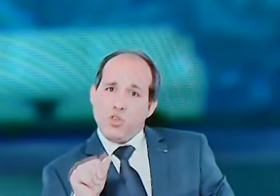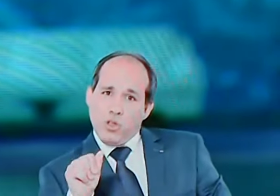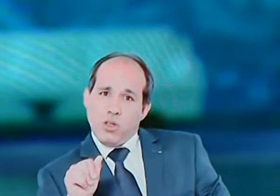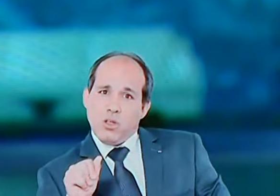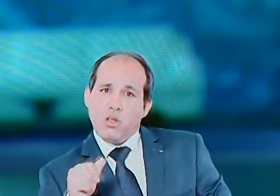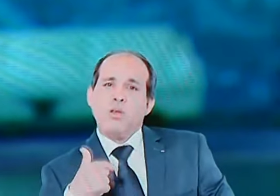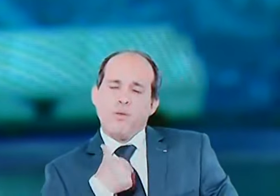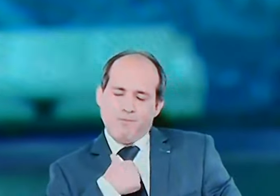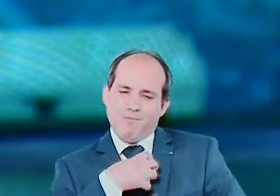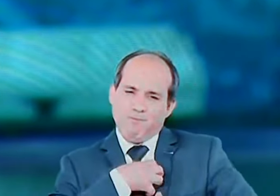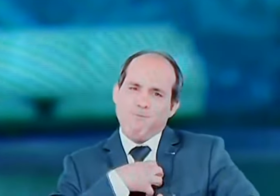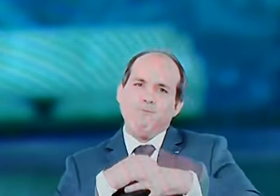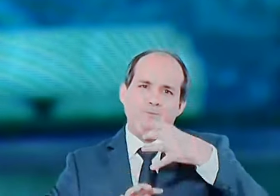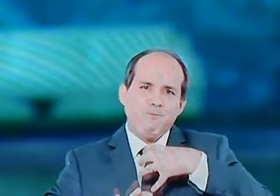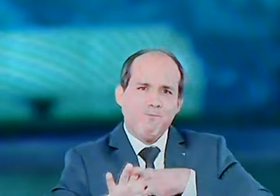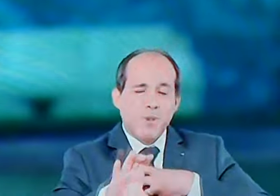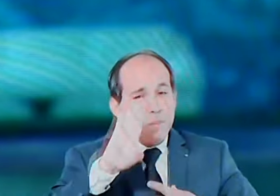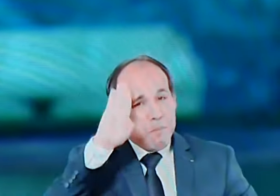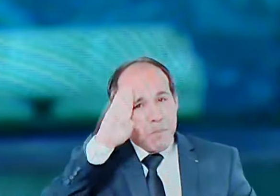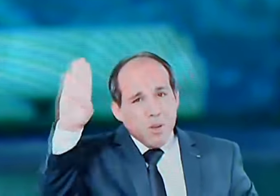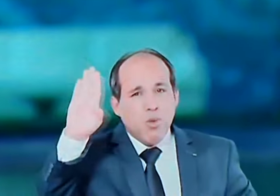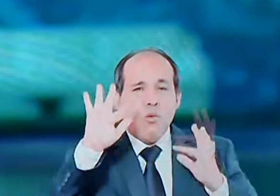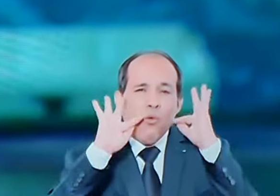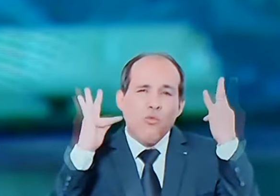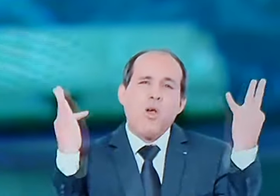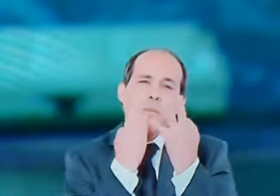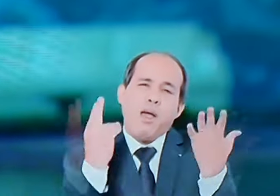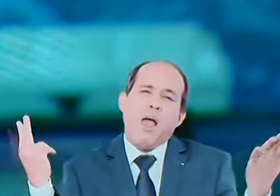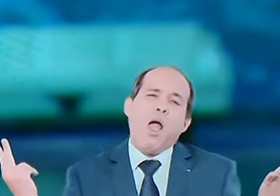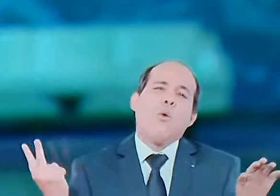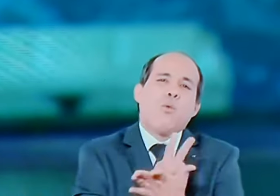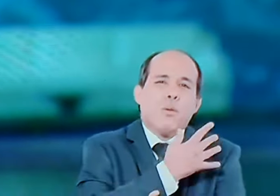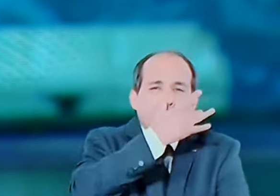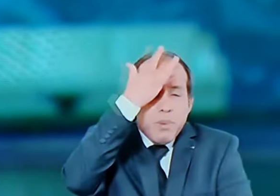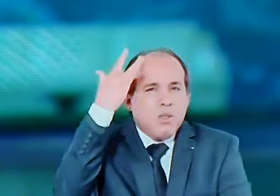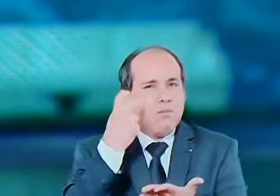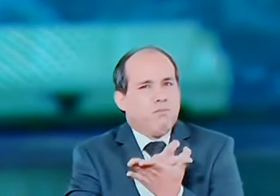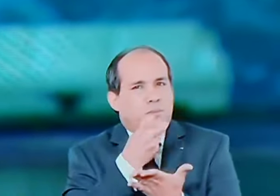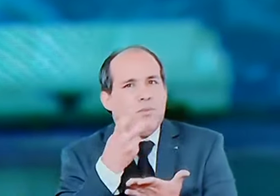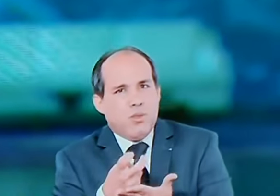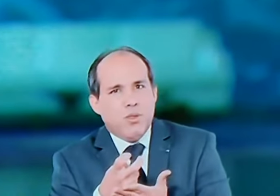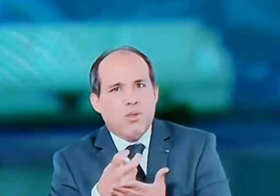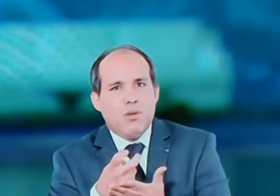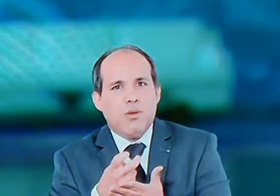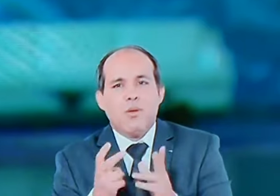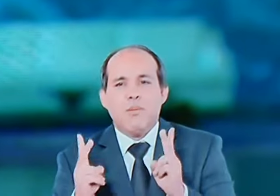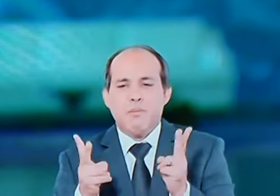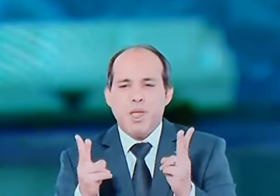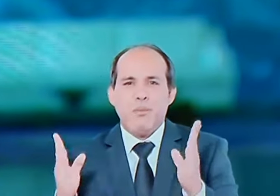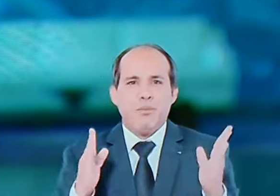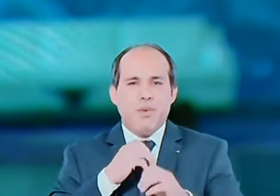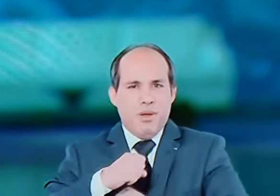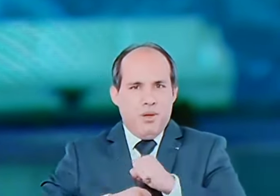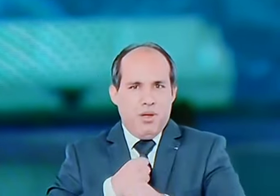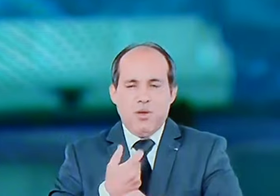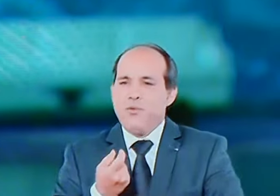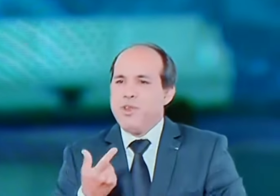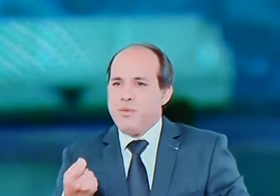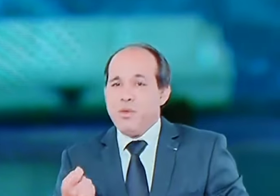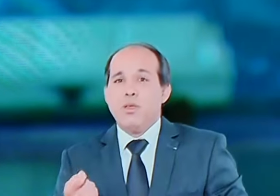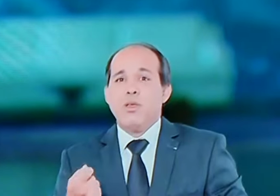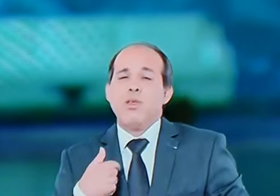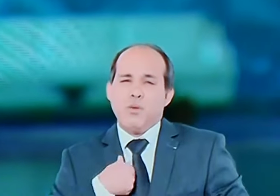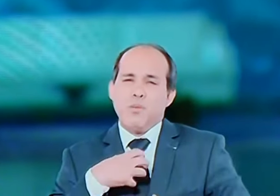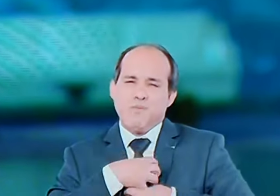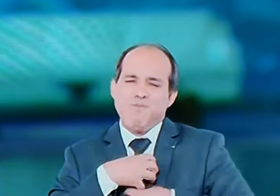ocasião, solidarizo-me particularmente com as famílias que perderam seus entes queridos neste ano.